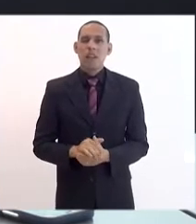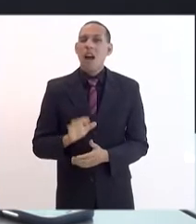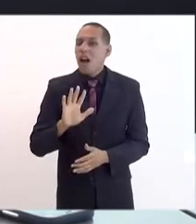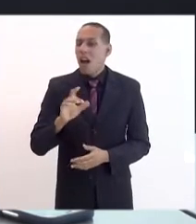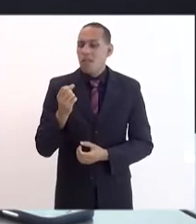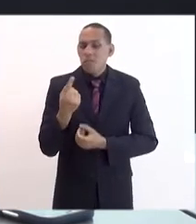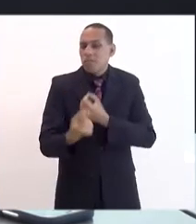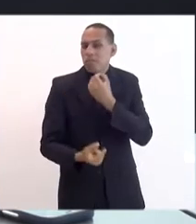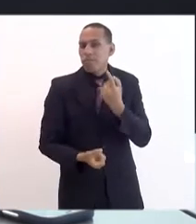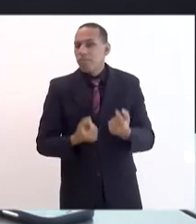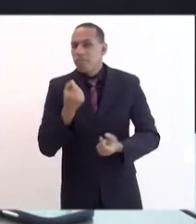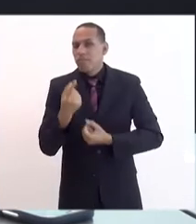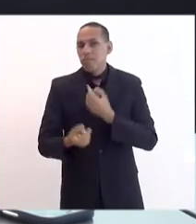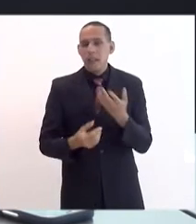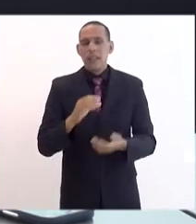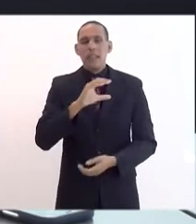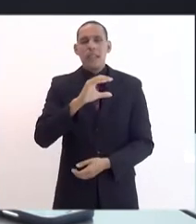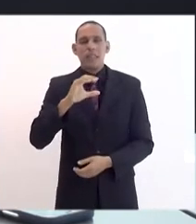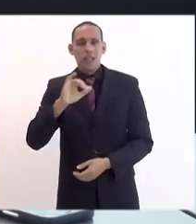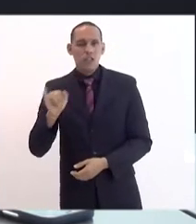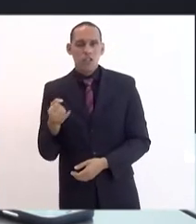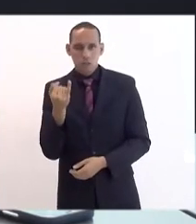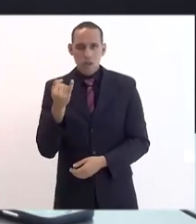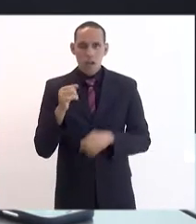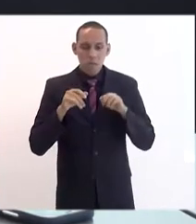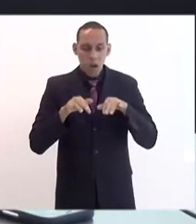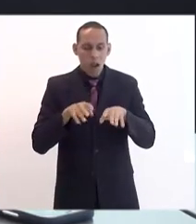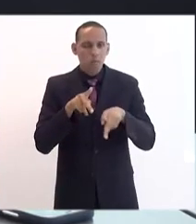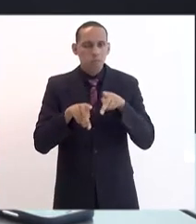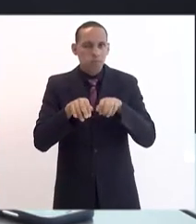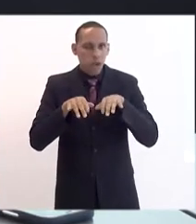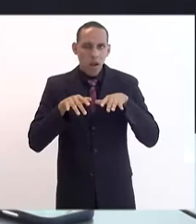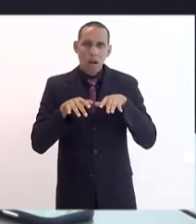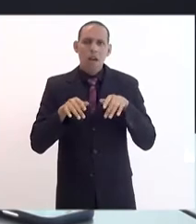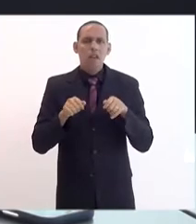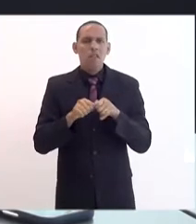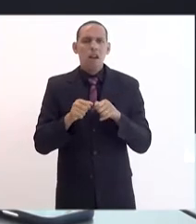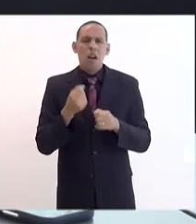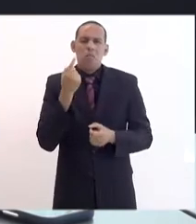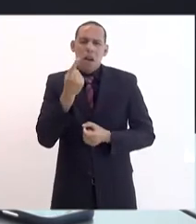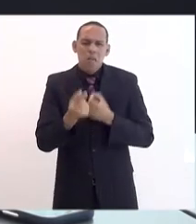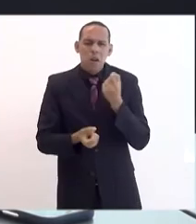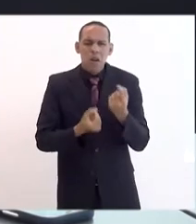Raramente a CCJ faz audiência pública. Mas já fez algumas.